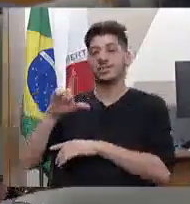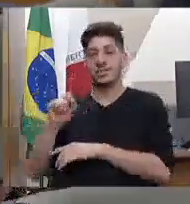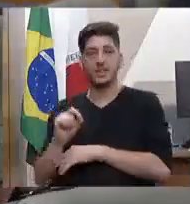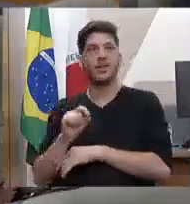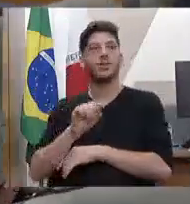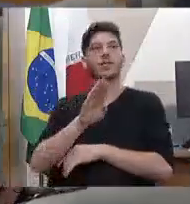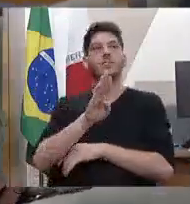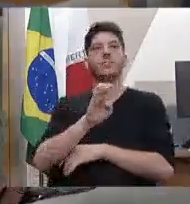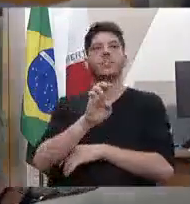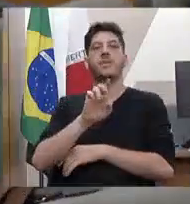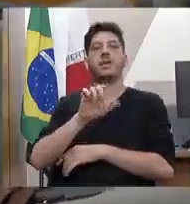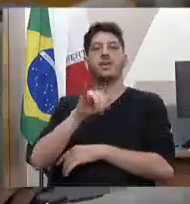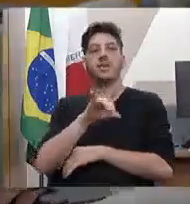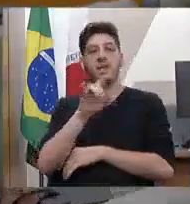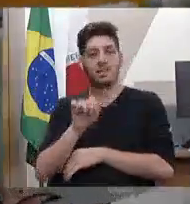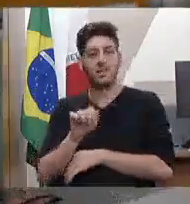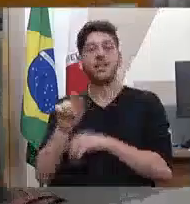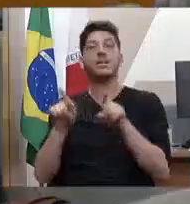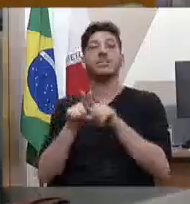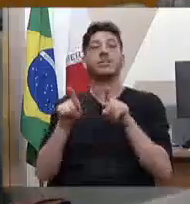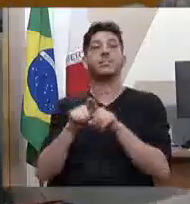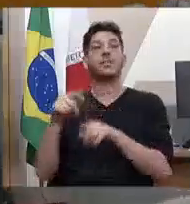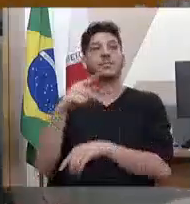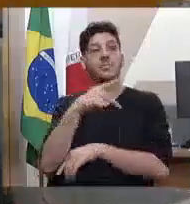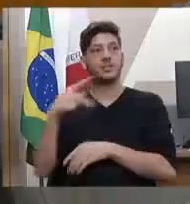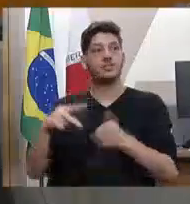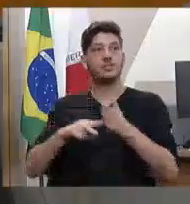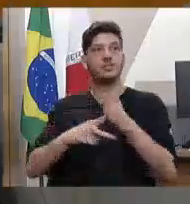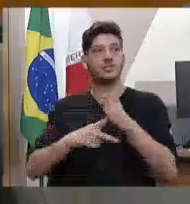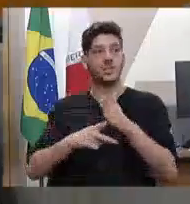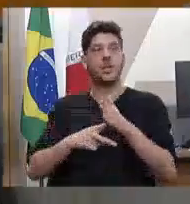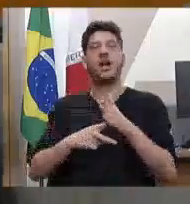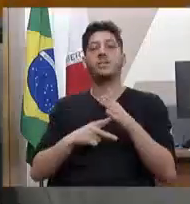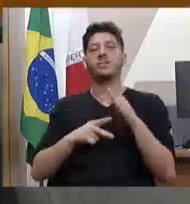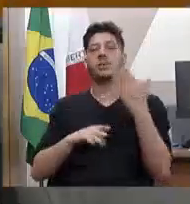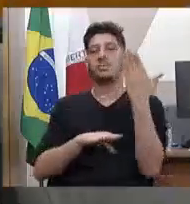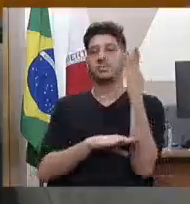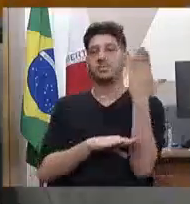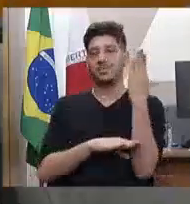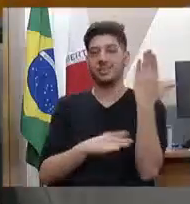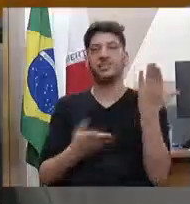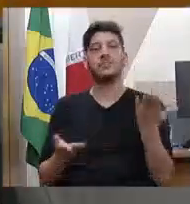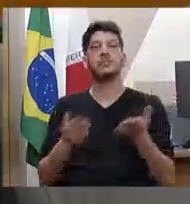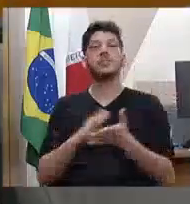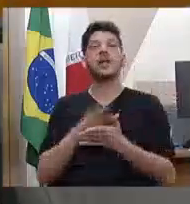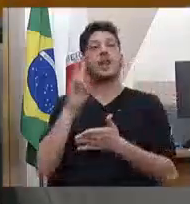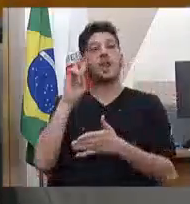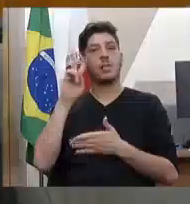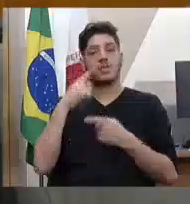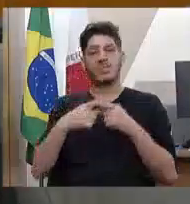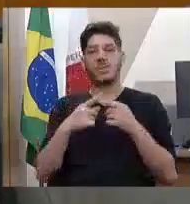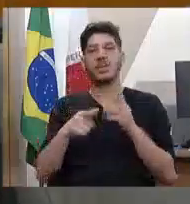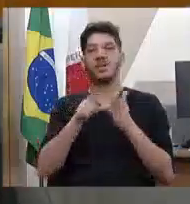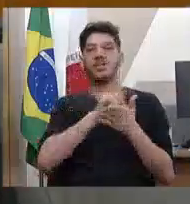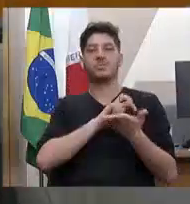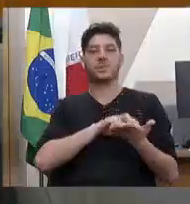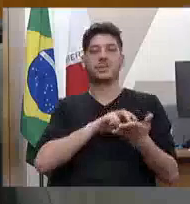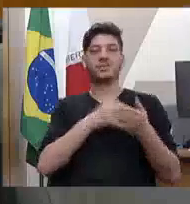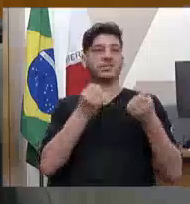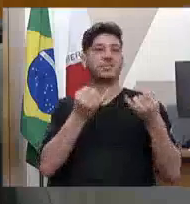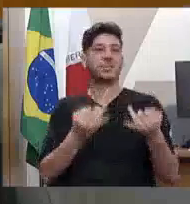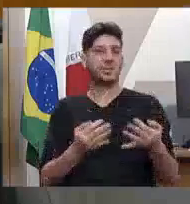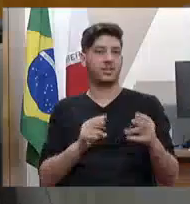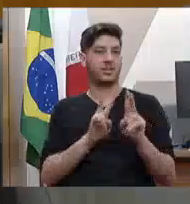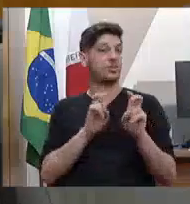advogados marceneiros presidentes sindicatos marceneiros e lembrar que de manhã eu falei a questão do INSS só